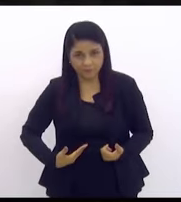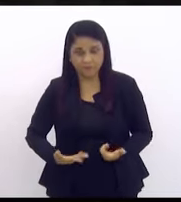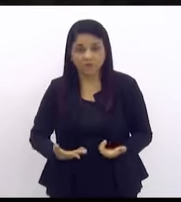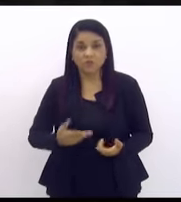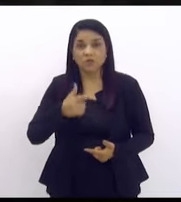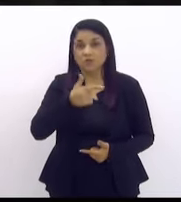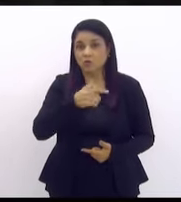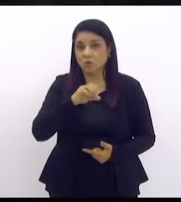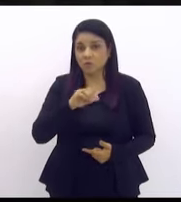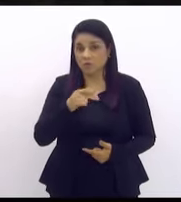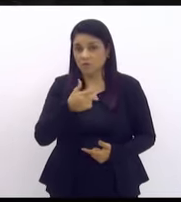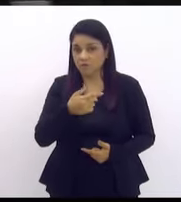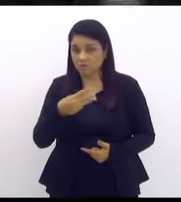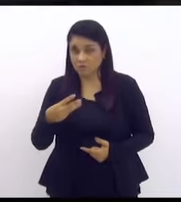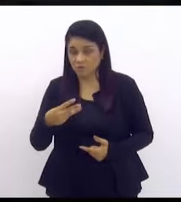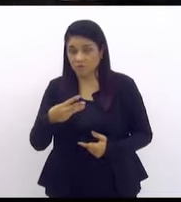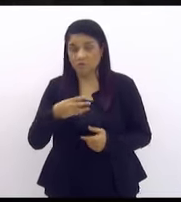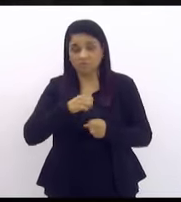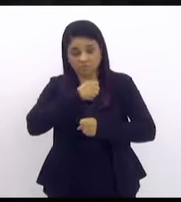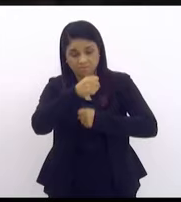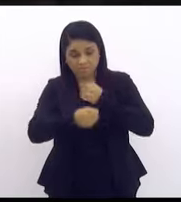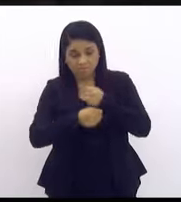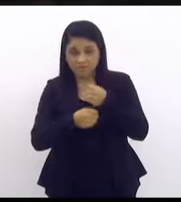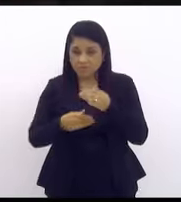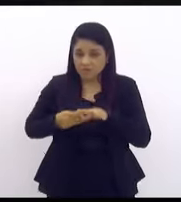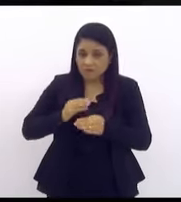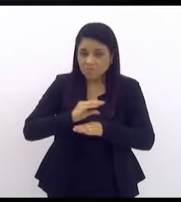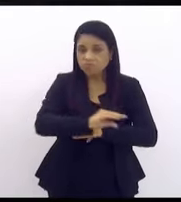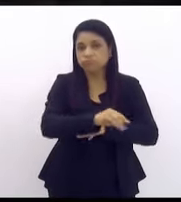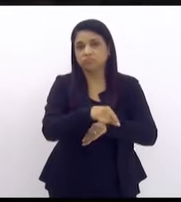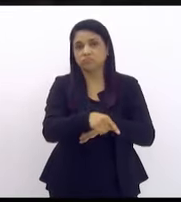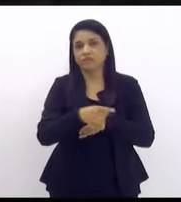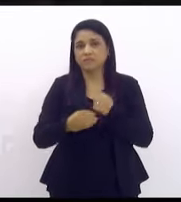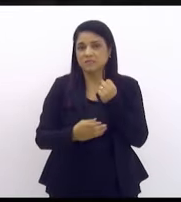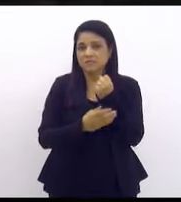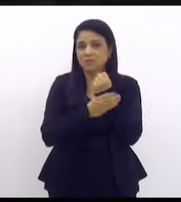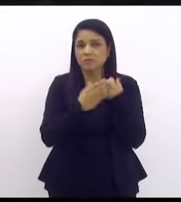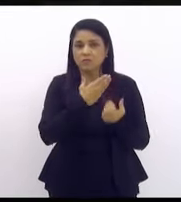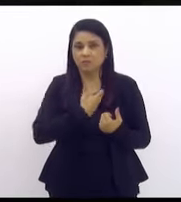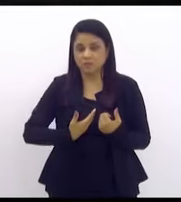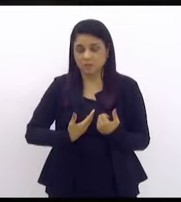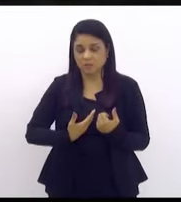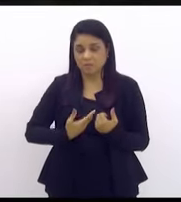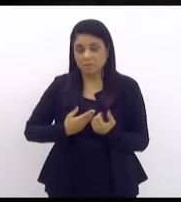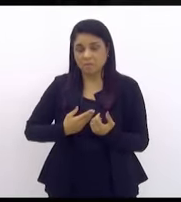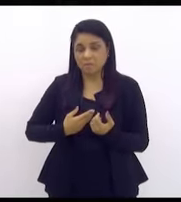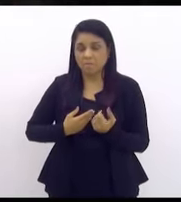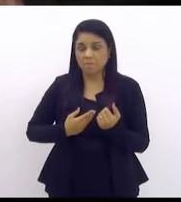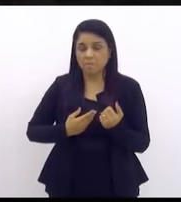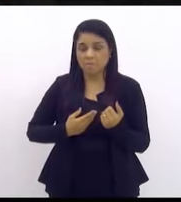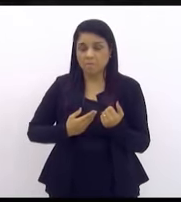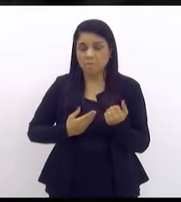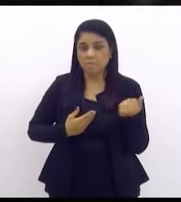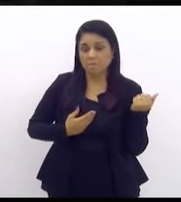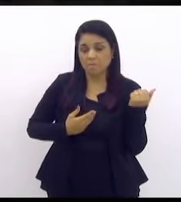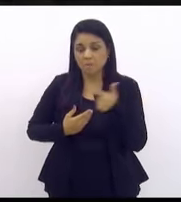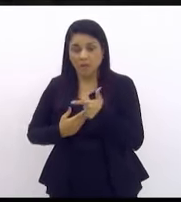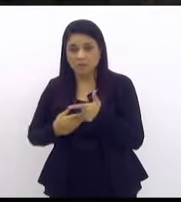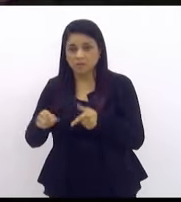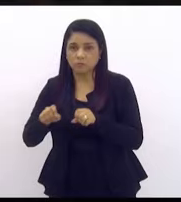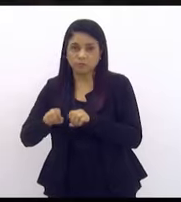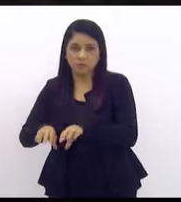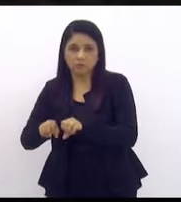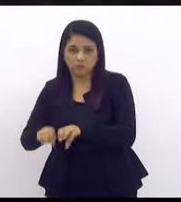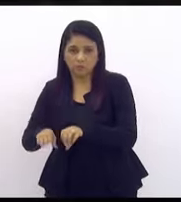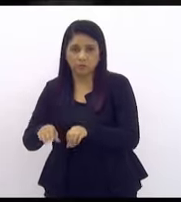2024, teremos mais recursos para a segurança pública do que para a educação e saúde.